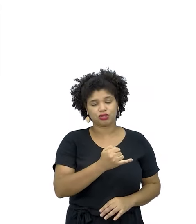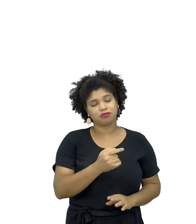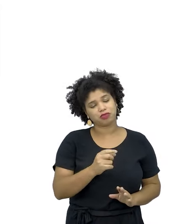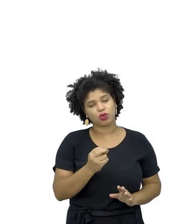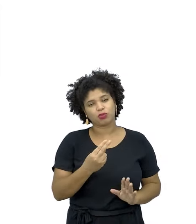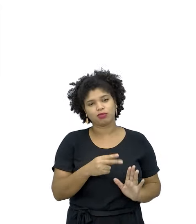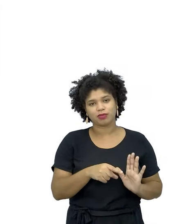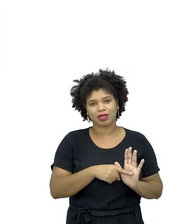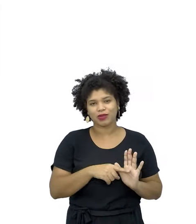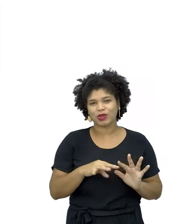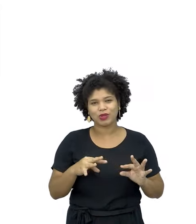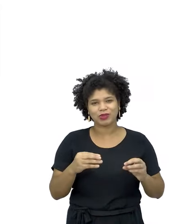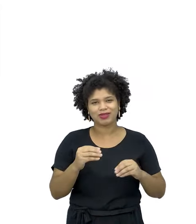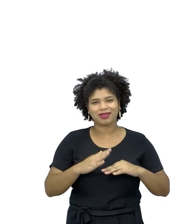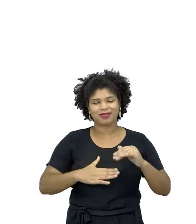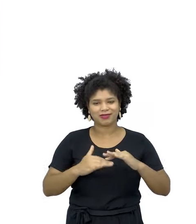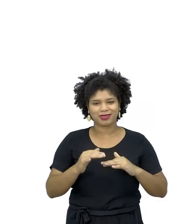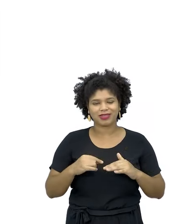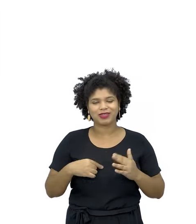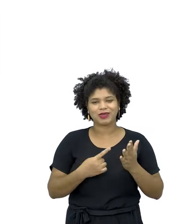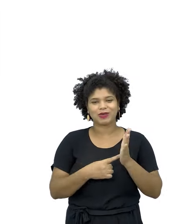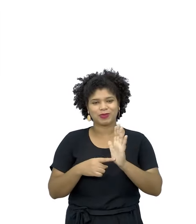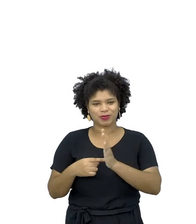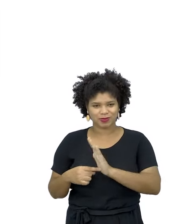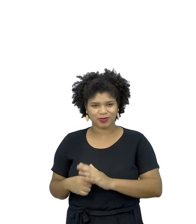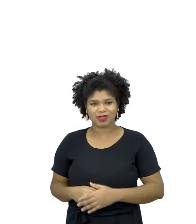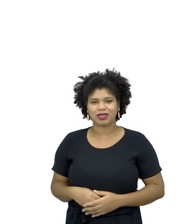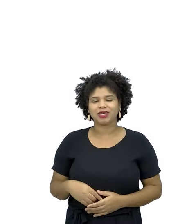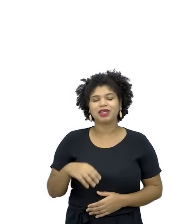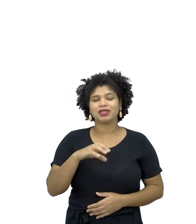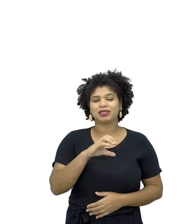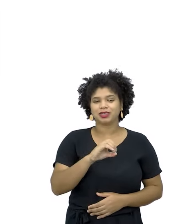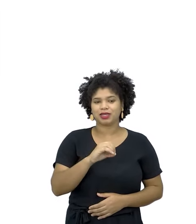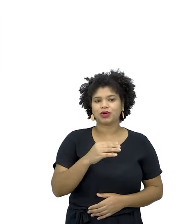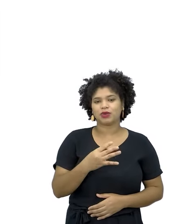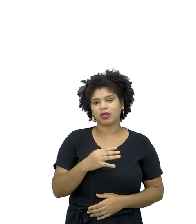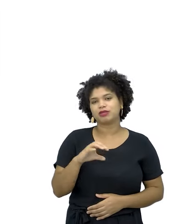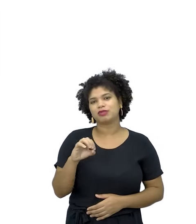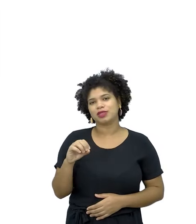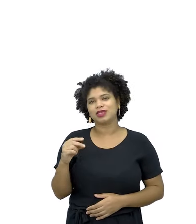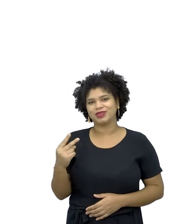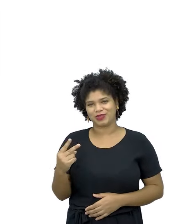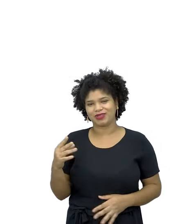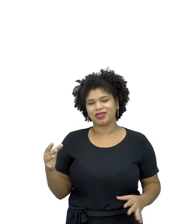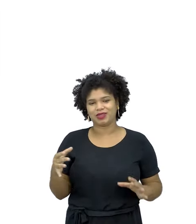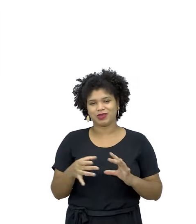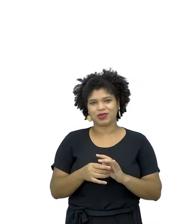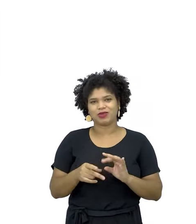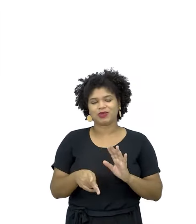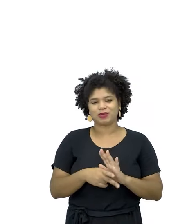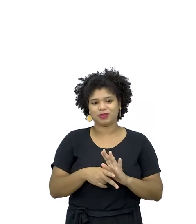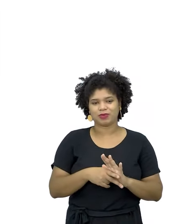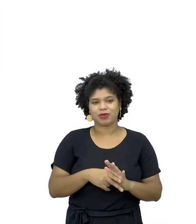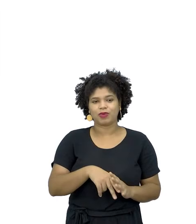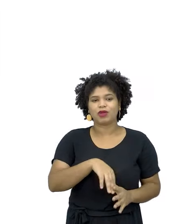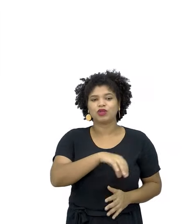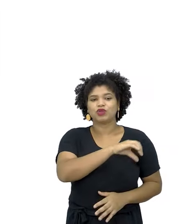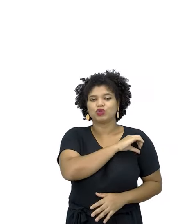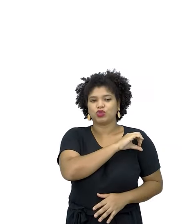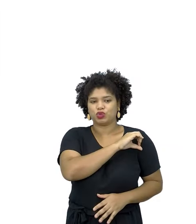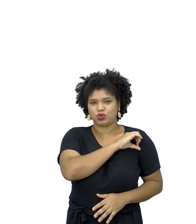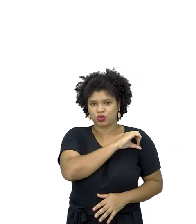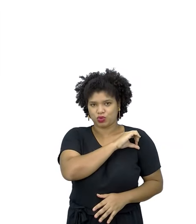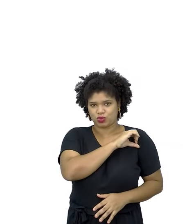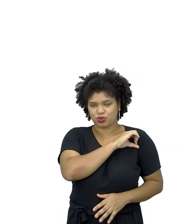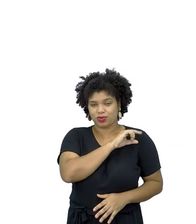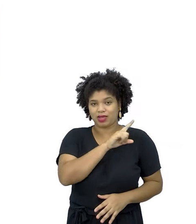parte dessas habilidades que nós estamos trabalhando na habilidade 04 e na habilidade 02 do nono ano do ensino fundamental, que vai reger essa